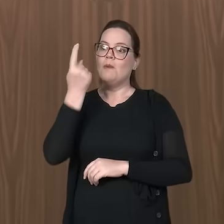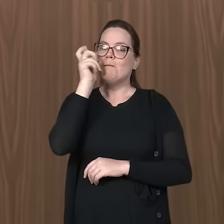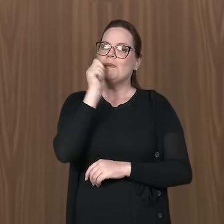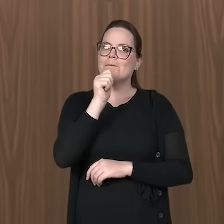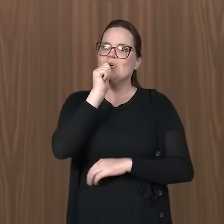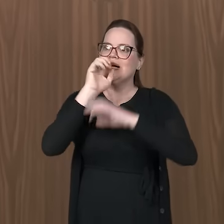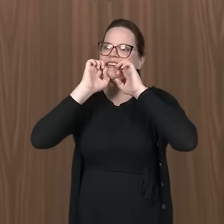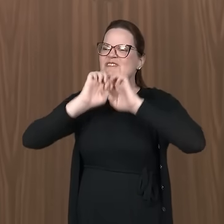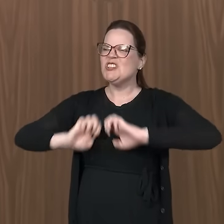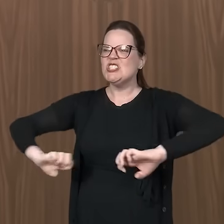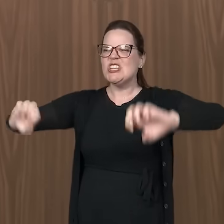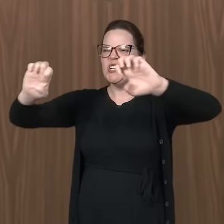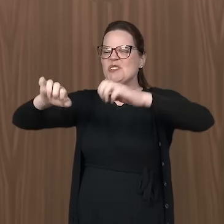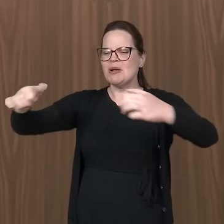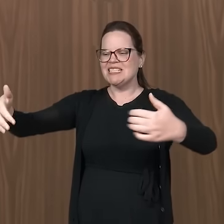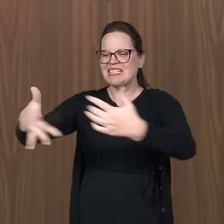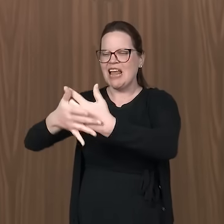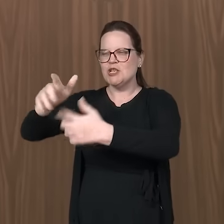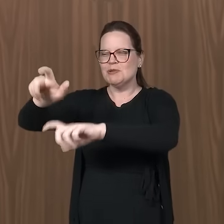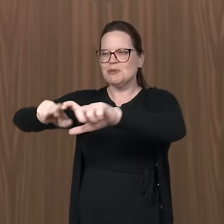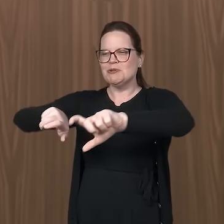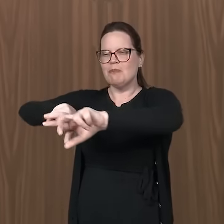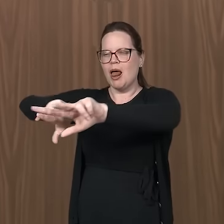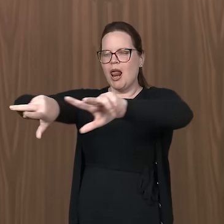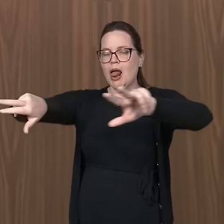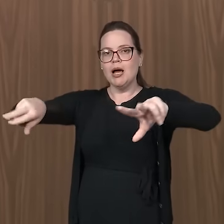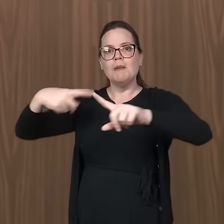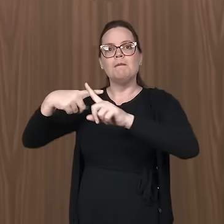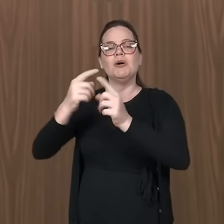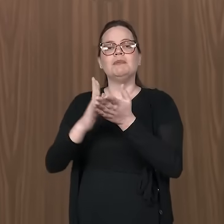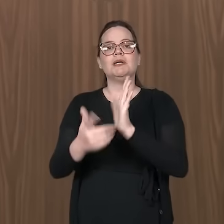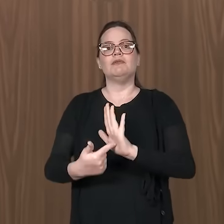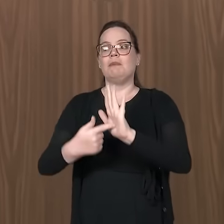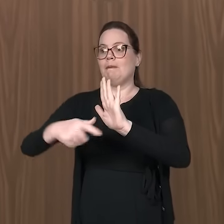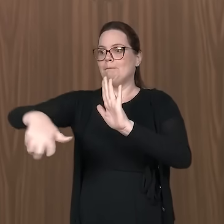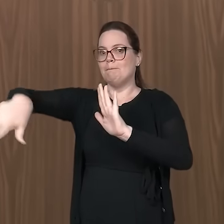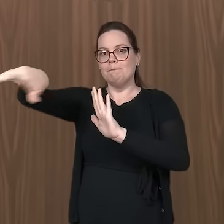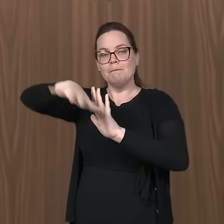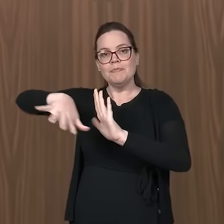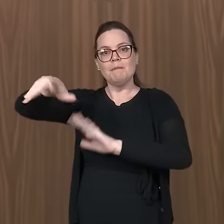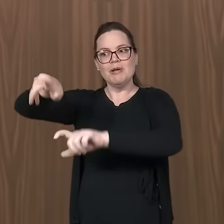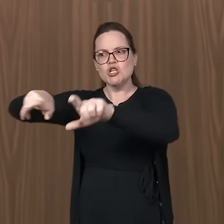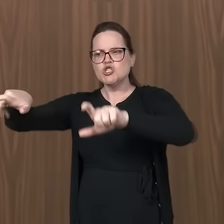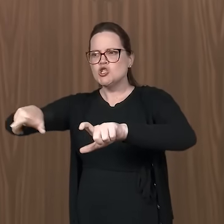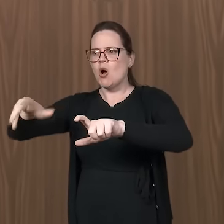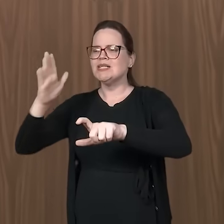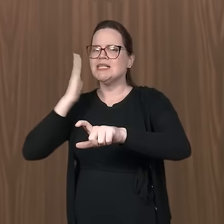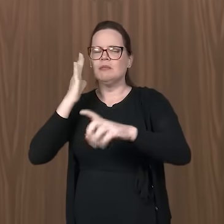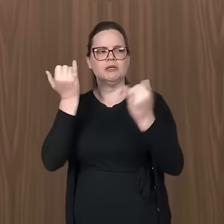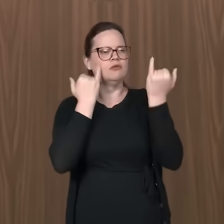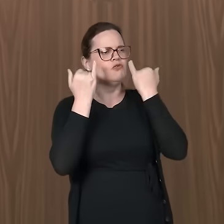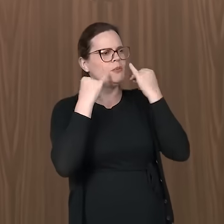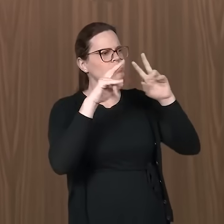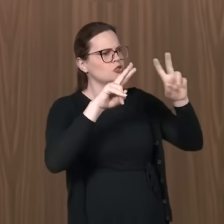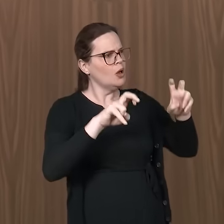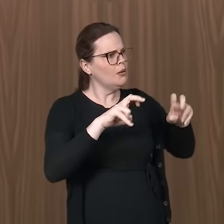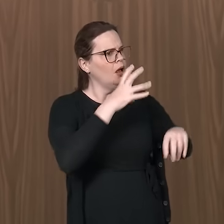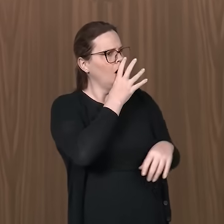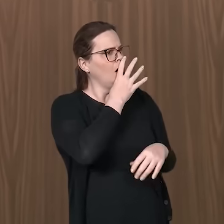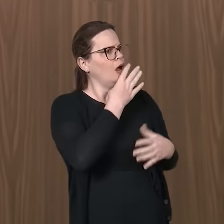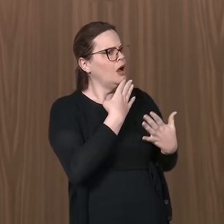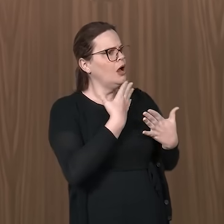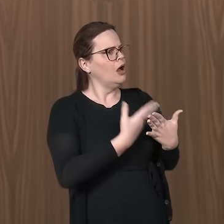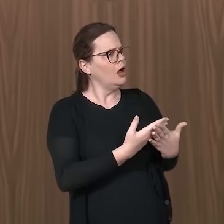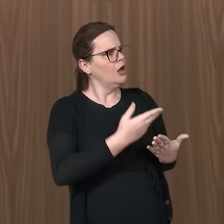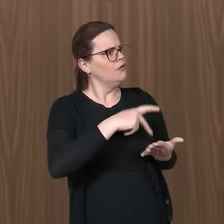Ela evangelizou uma cidade inteira, porque a palavra diz que os moradores da cidade, ao ouvirem falar de Jesus,